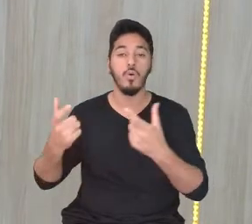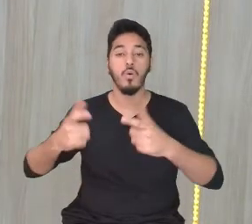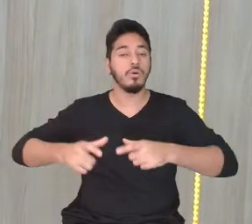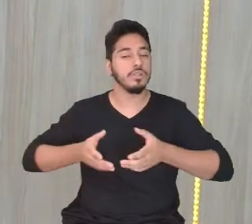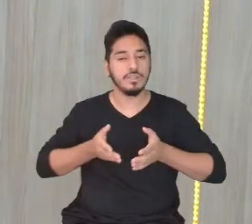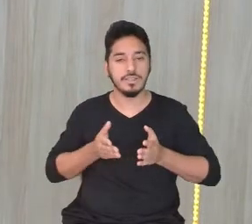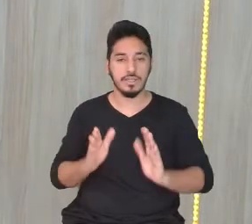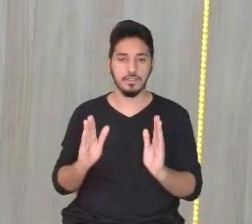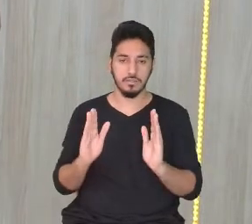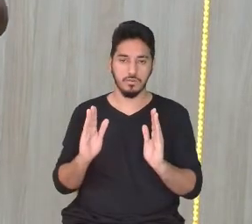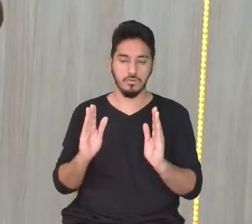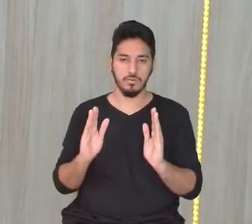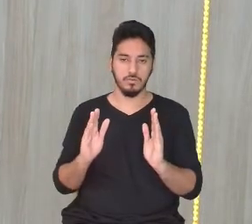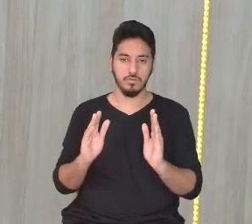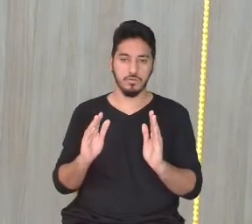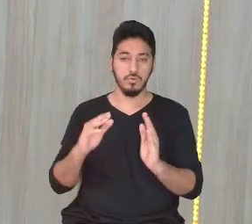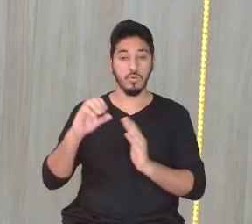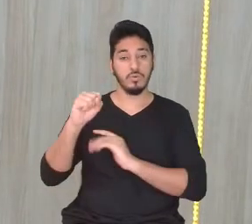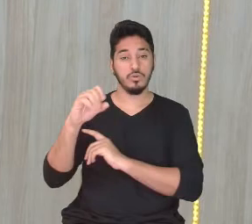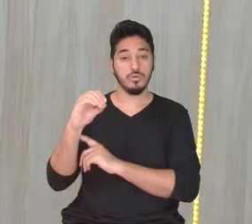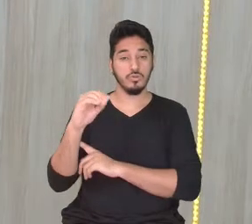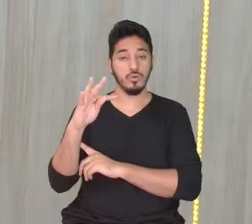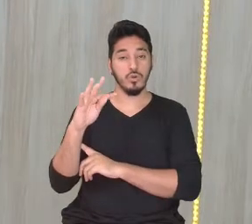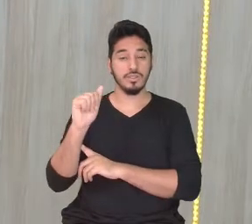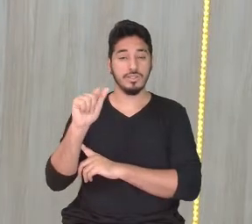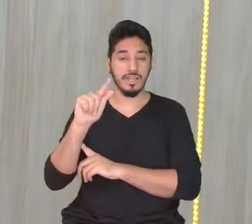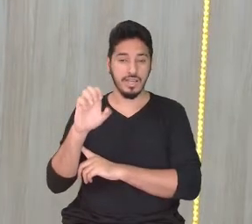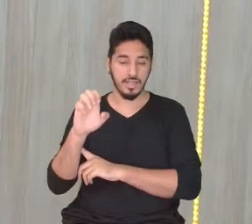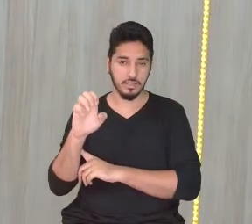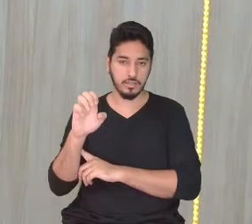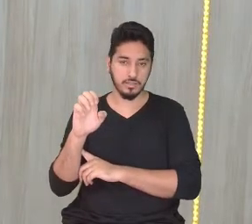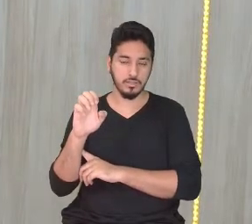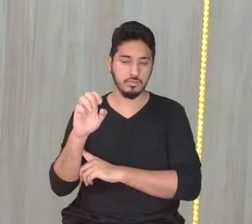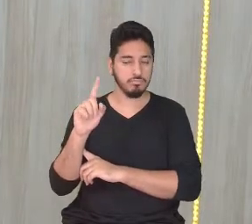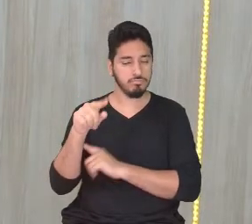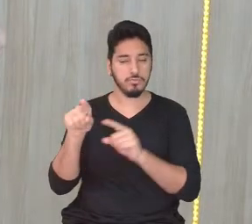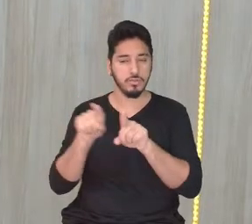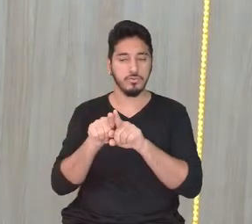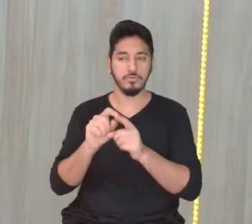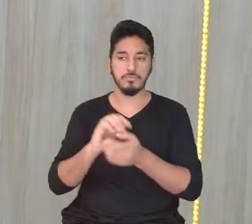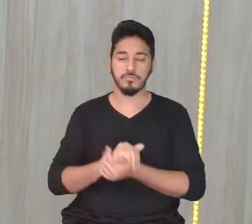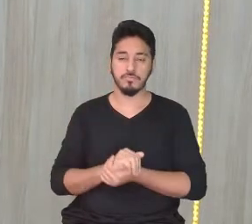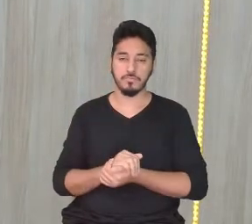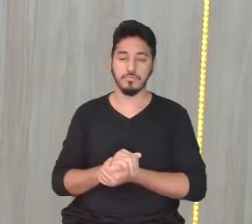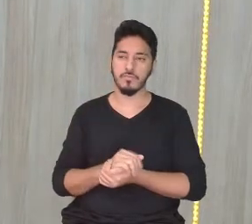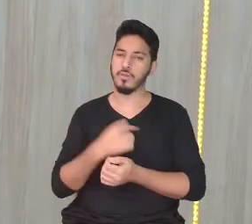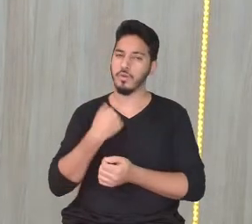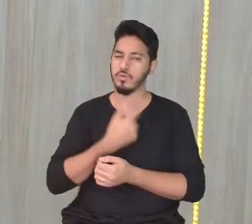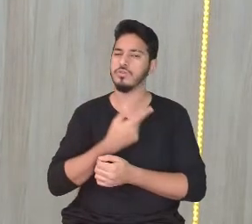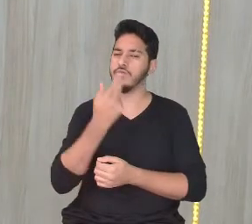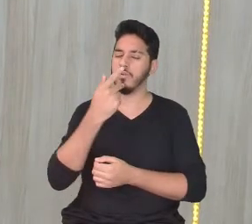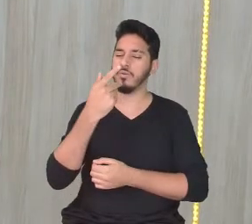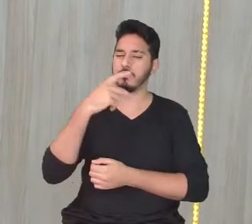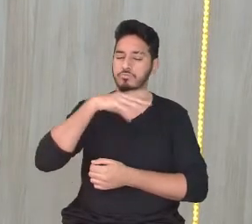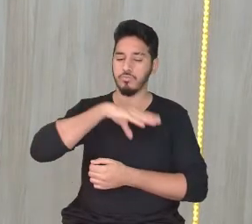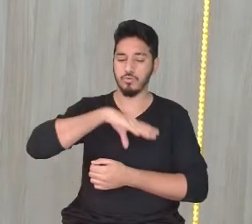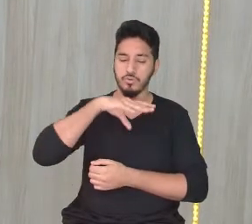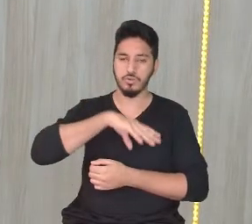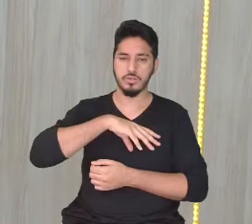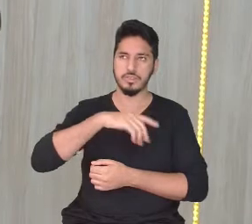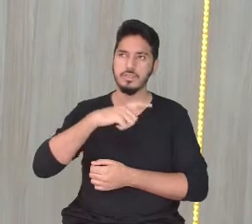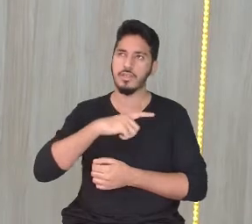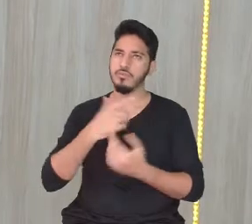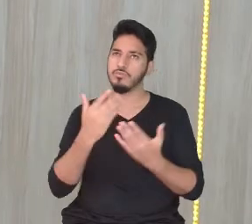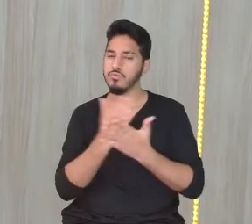você nasceu. O sotaque é um exemplo. No Brasil, a gente fala português, mas temos distintos sotaques por